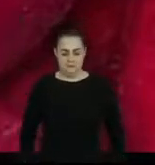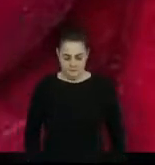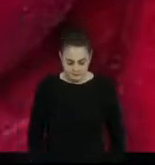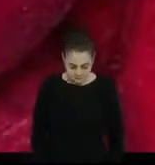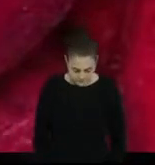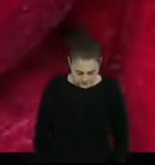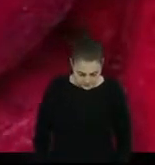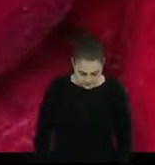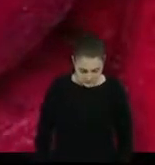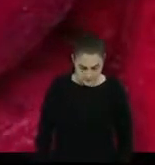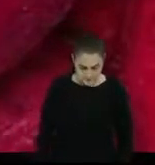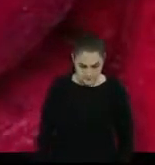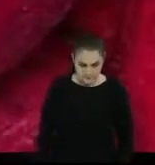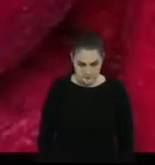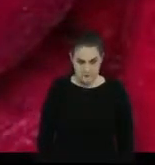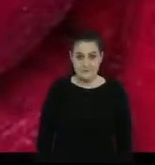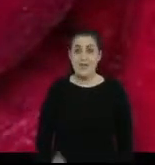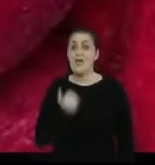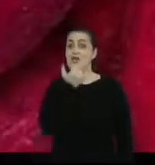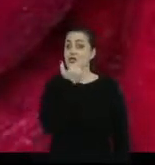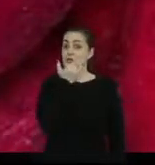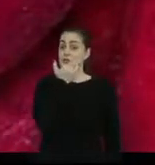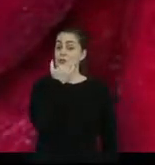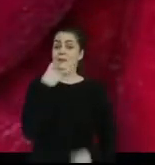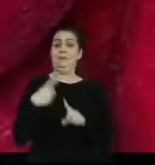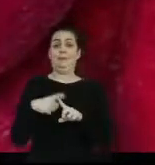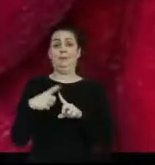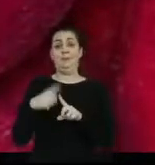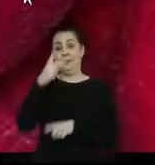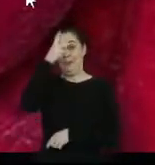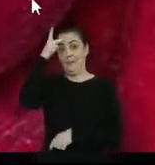Desculpa, é porque falaram comigo que eu tive que responder. Vamos lá.